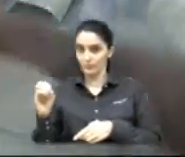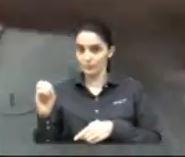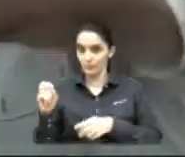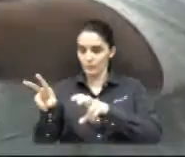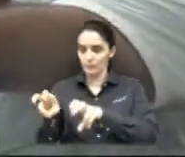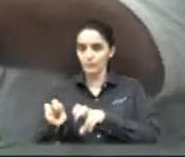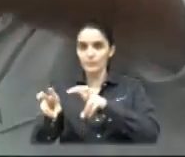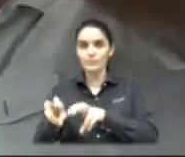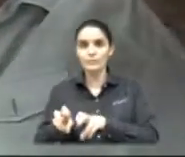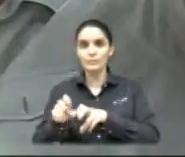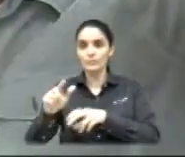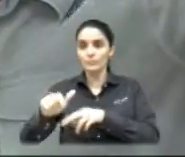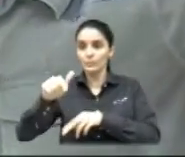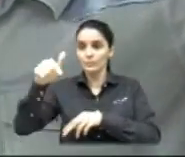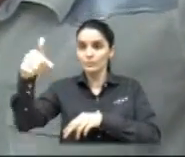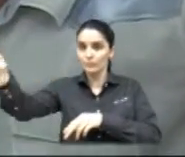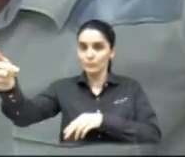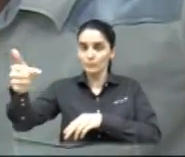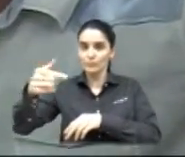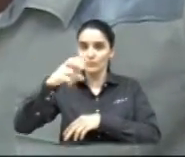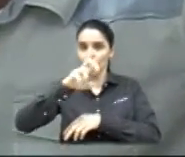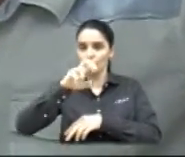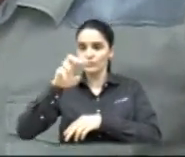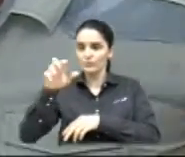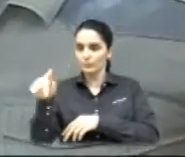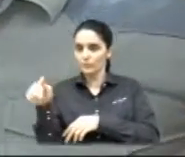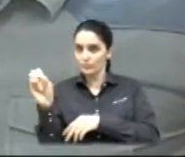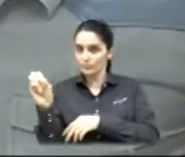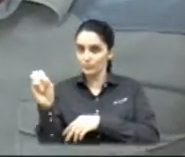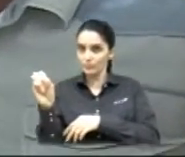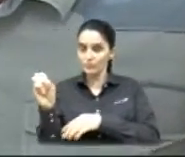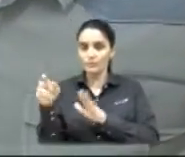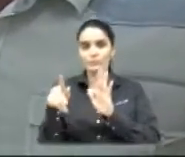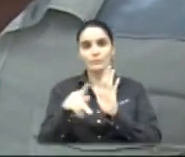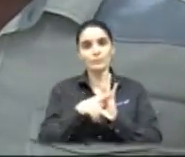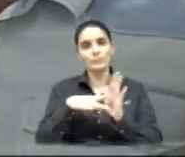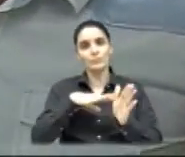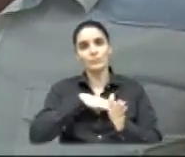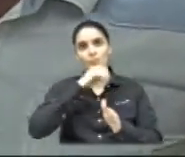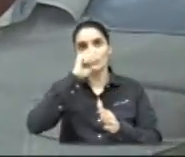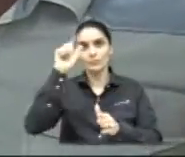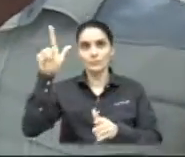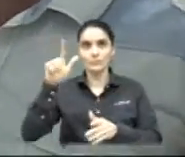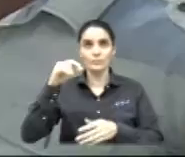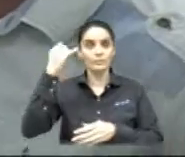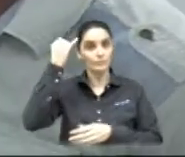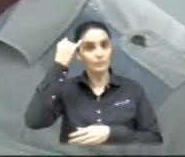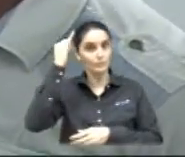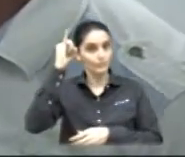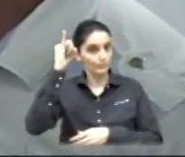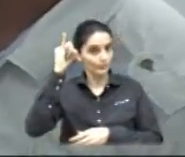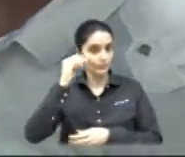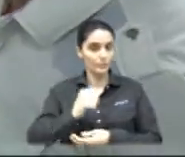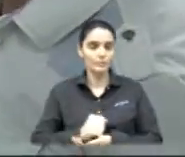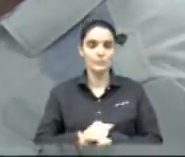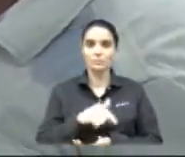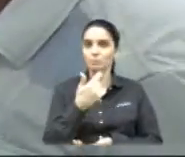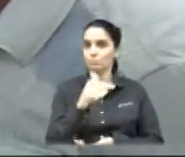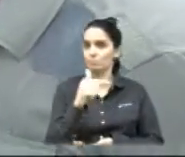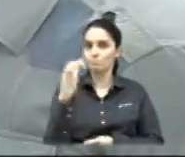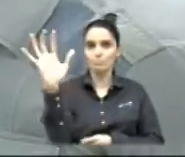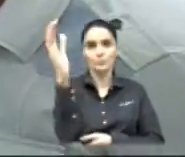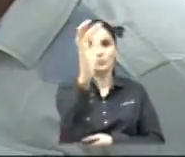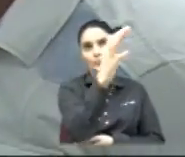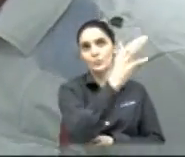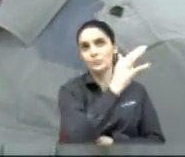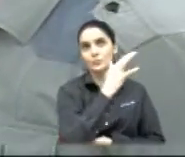agrária, os outros 570 fica para o município, a ideia é esta, mantém o horto, mantém